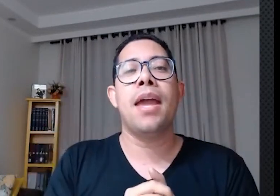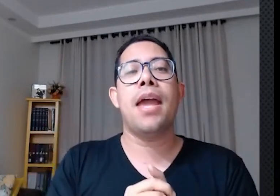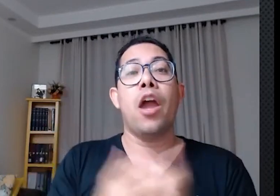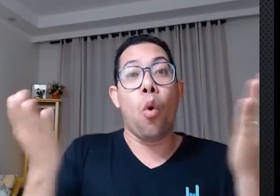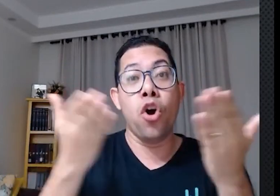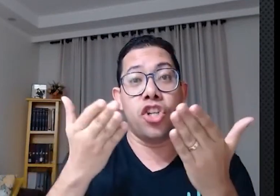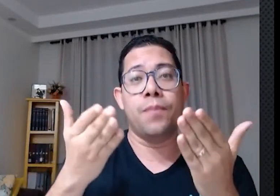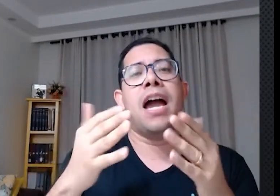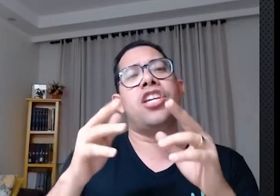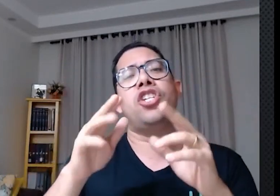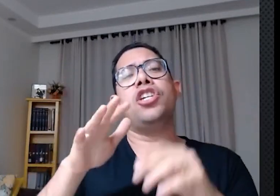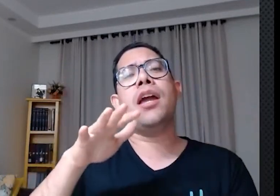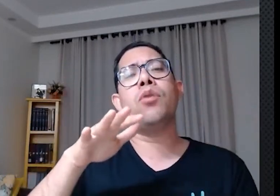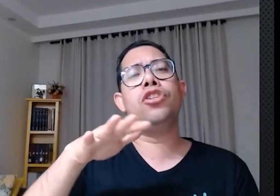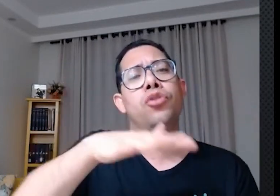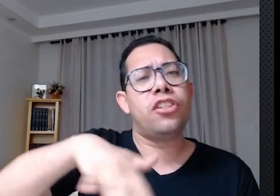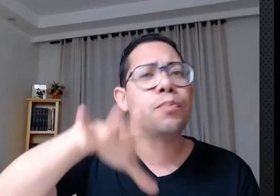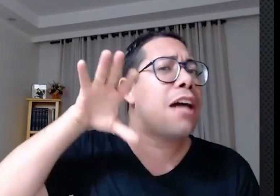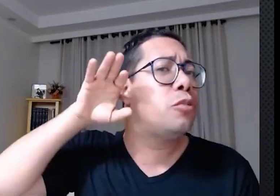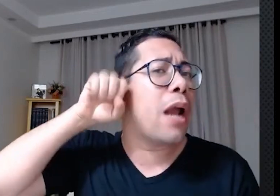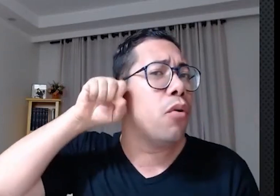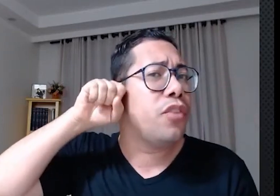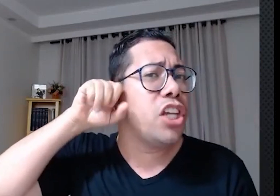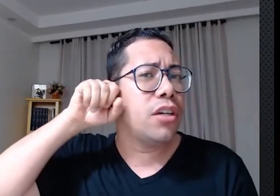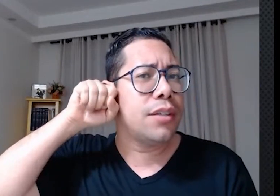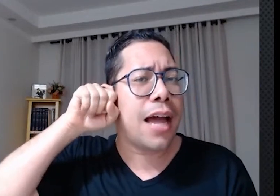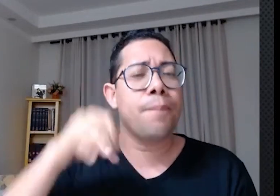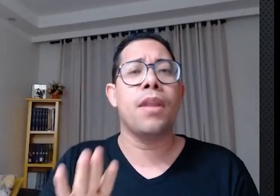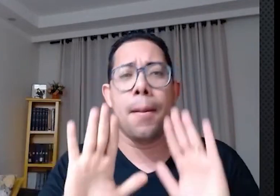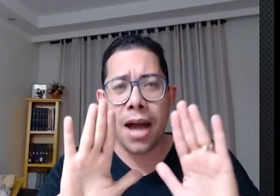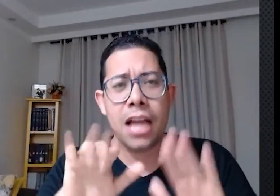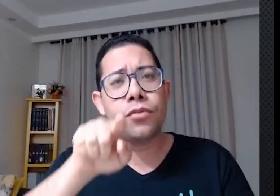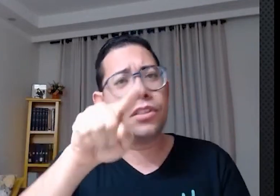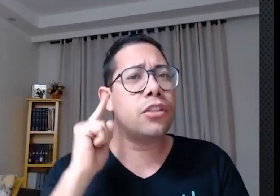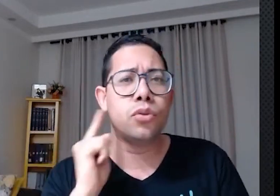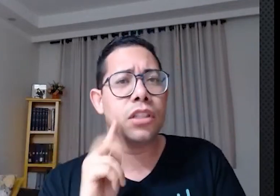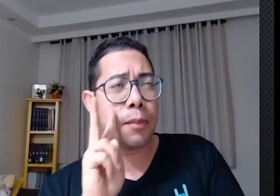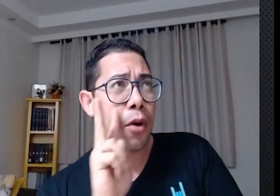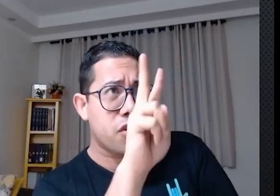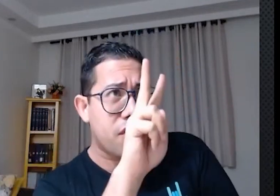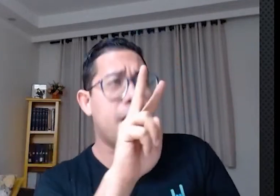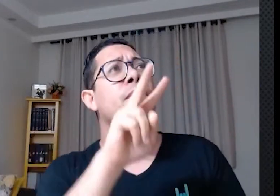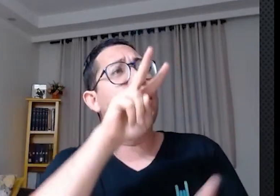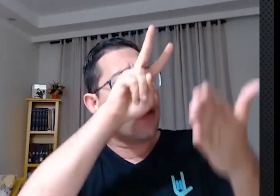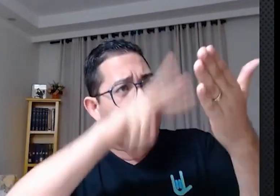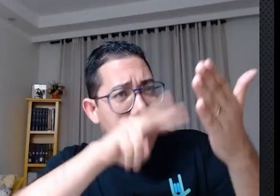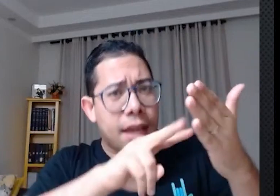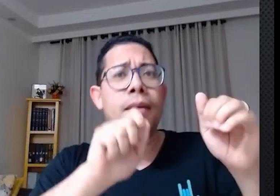né? Hoje a gente utilizou esse espaço para ouvinte, tá? Mas você surdo, você pode